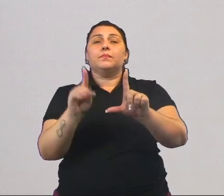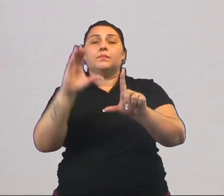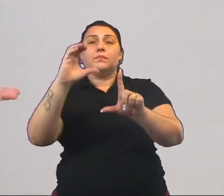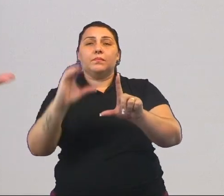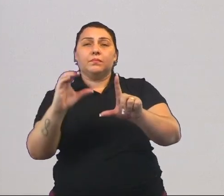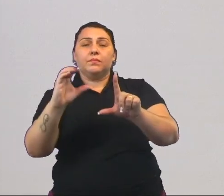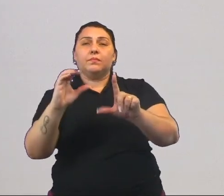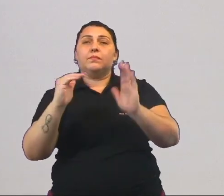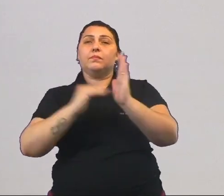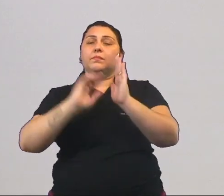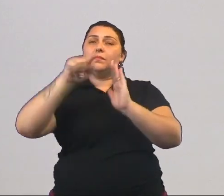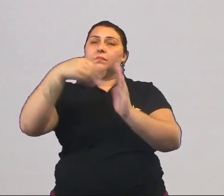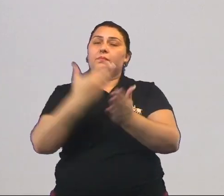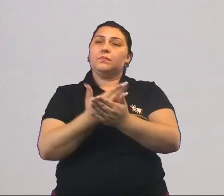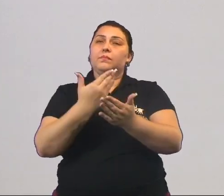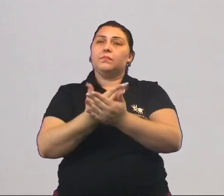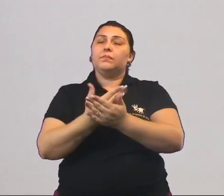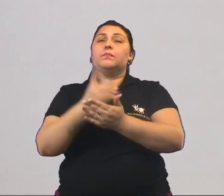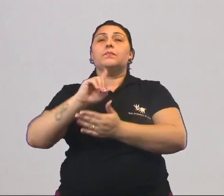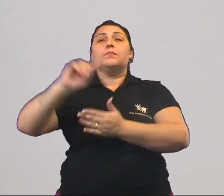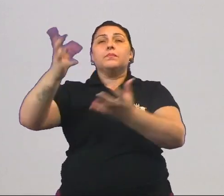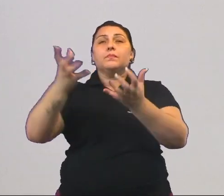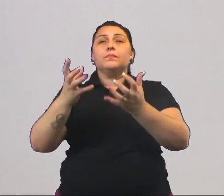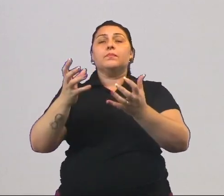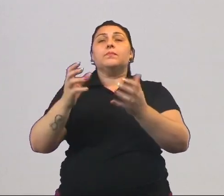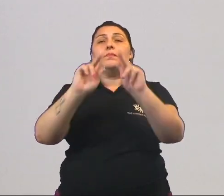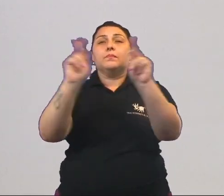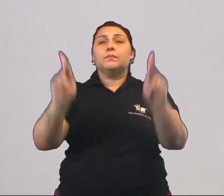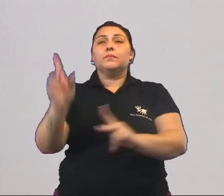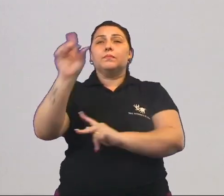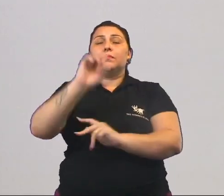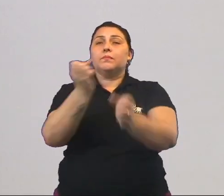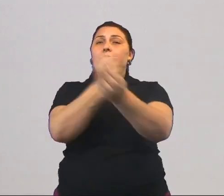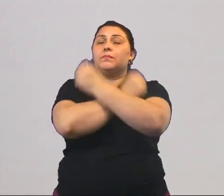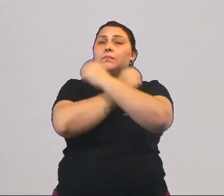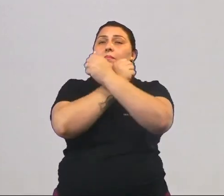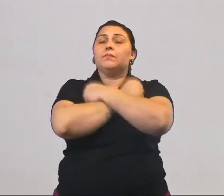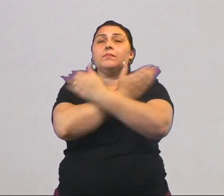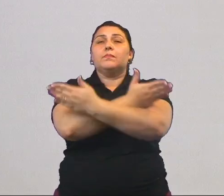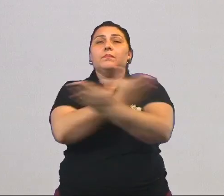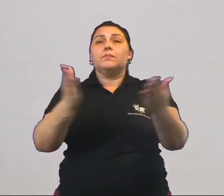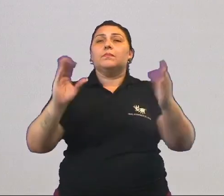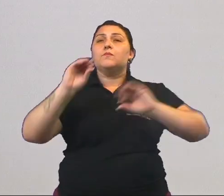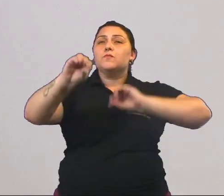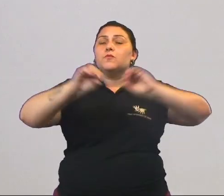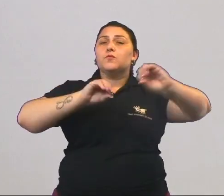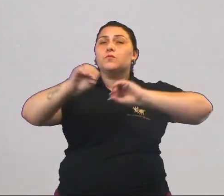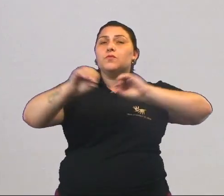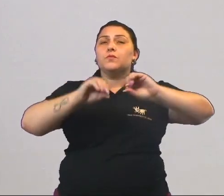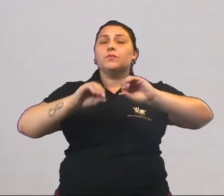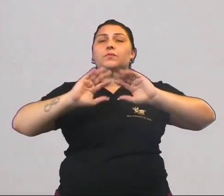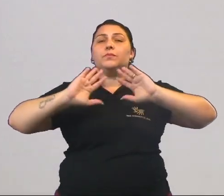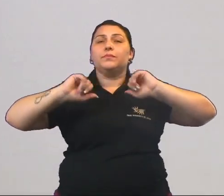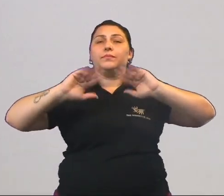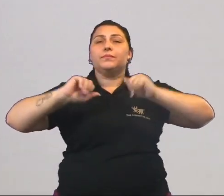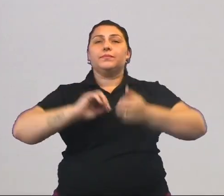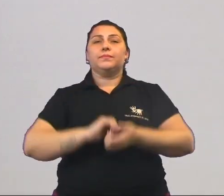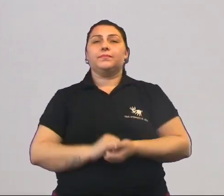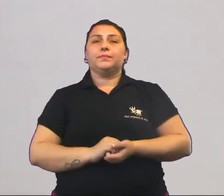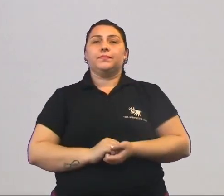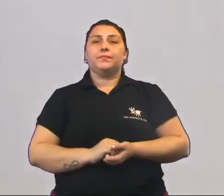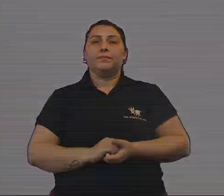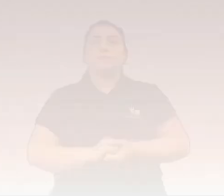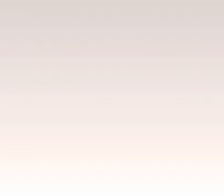Eduque. Até a próxima aula, se Deus permitir. Fica na paz de Deus. Um forte abraço a todos. Cheiro para essa galera linda. Tchau, tchau.